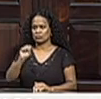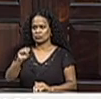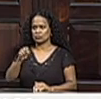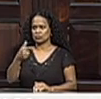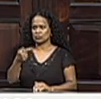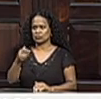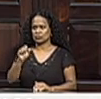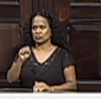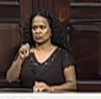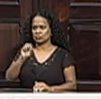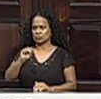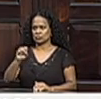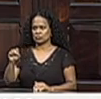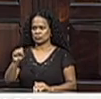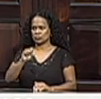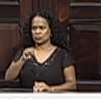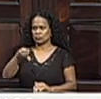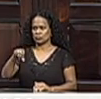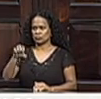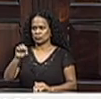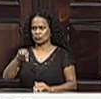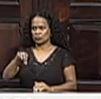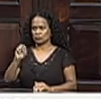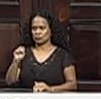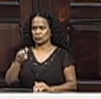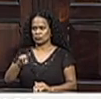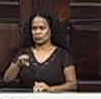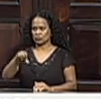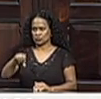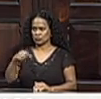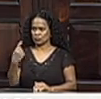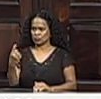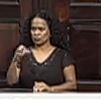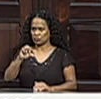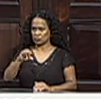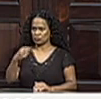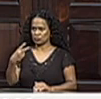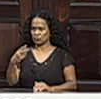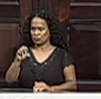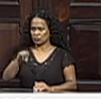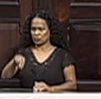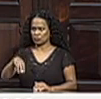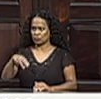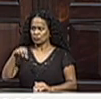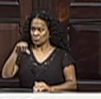87, 88, 89, 90, 91, 92, 93,